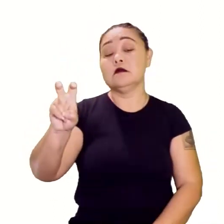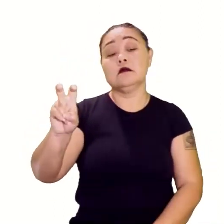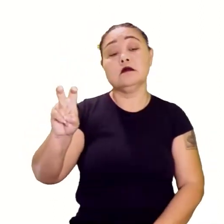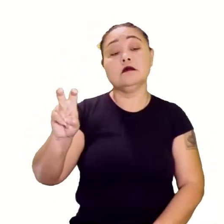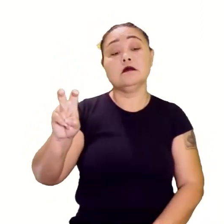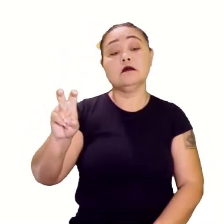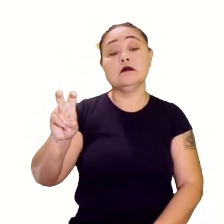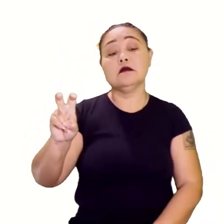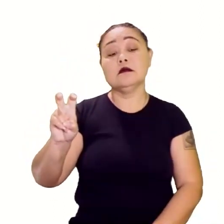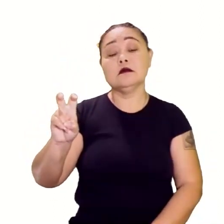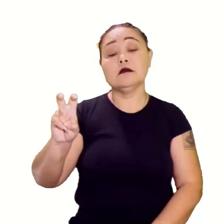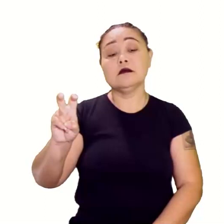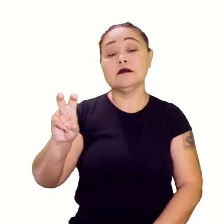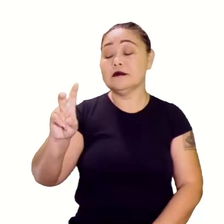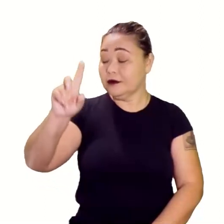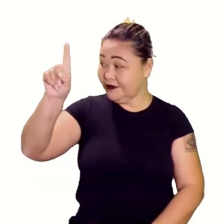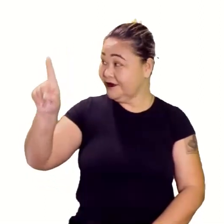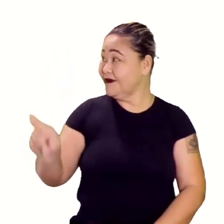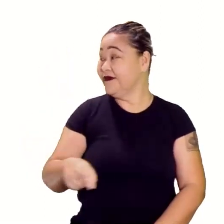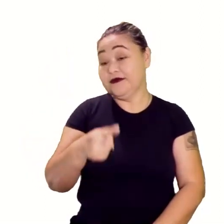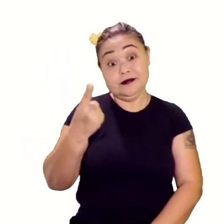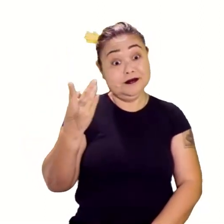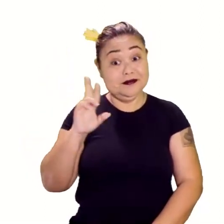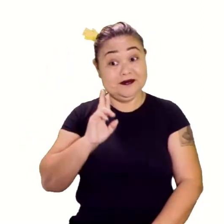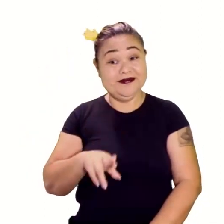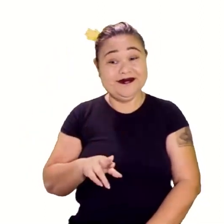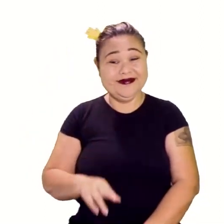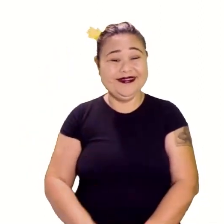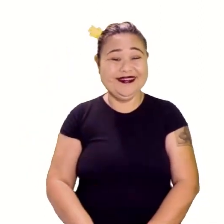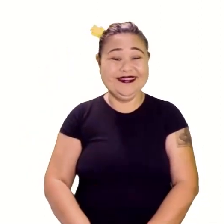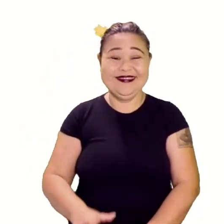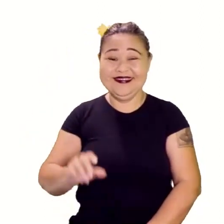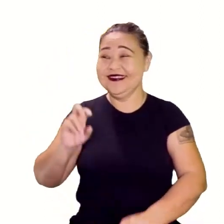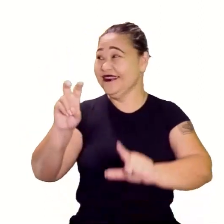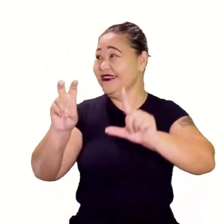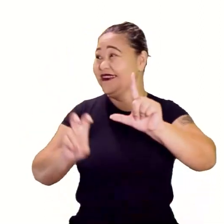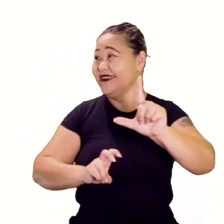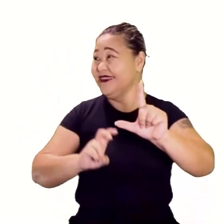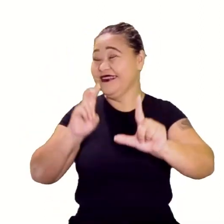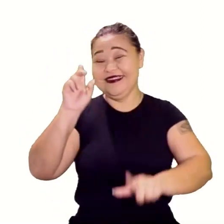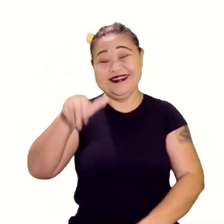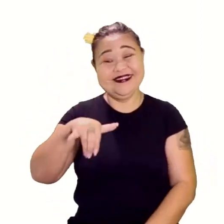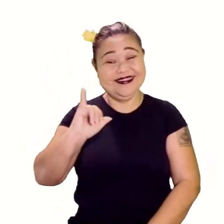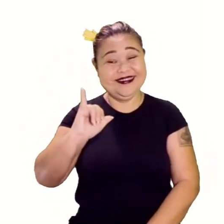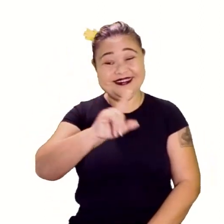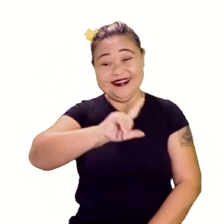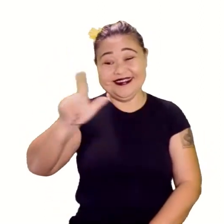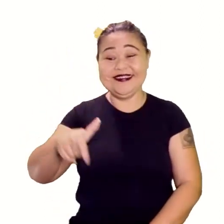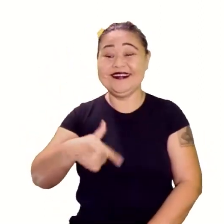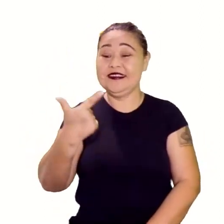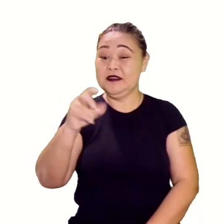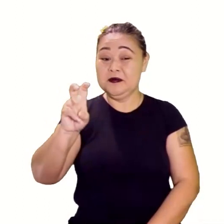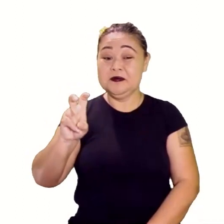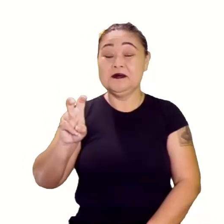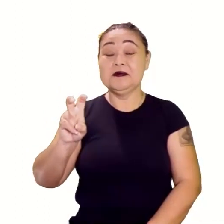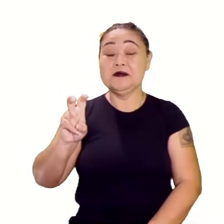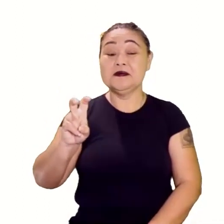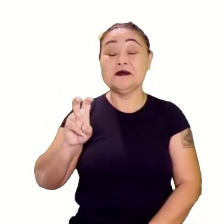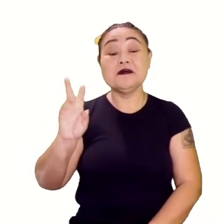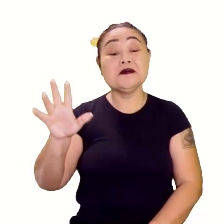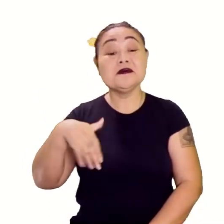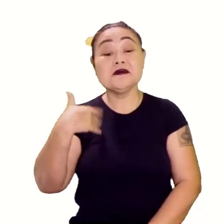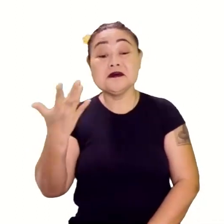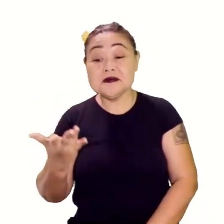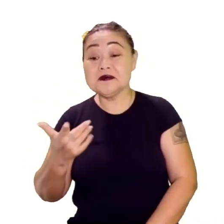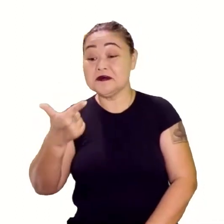25, né? Isso. 5 elevado a... Já estou colocando a resposta. 5 elevado a y igual a 25. Qual